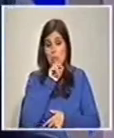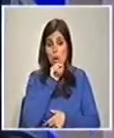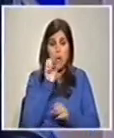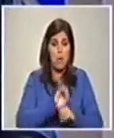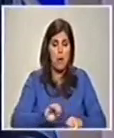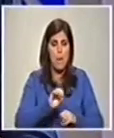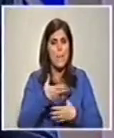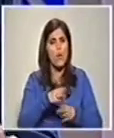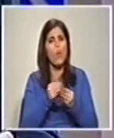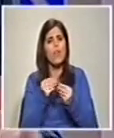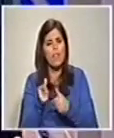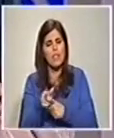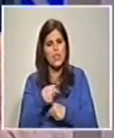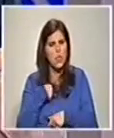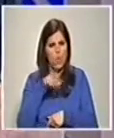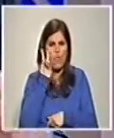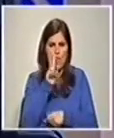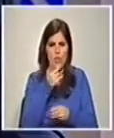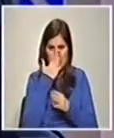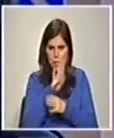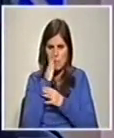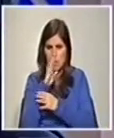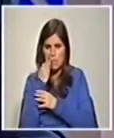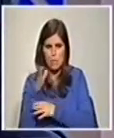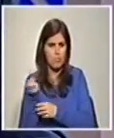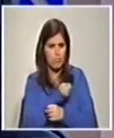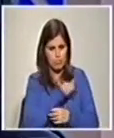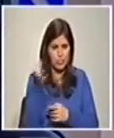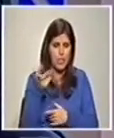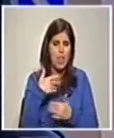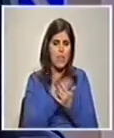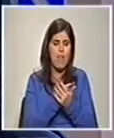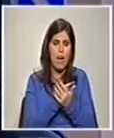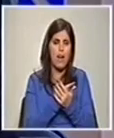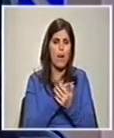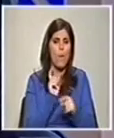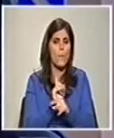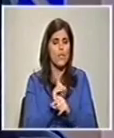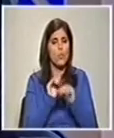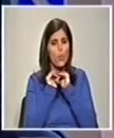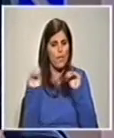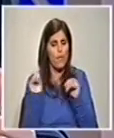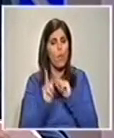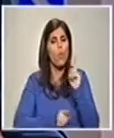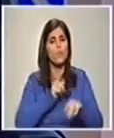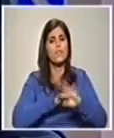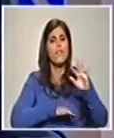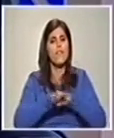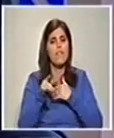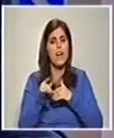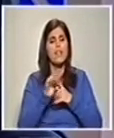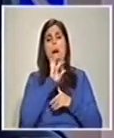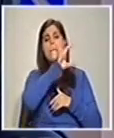vista qualitativo, encontro muitos exemplos que consigo pôr ao nível do que se faz em países